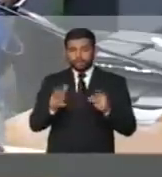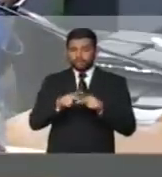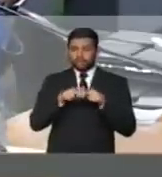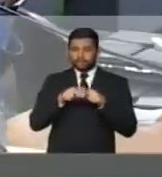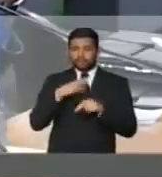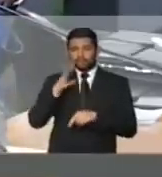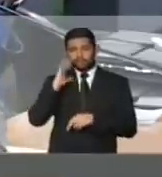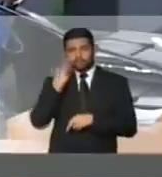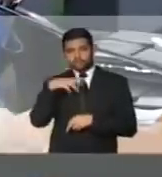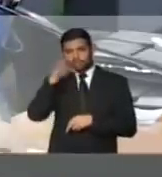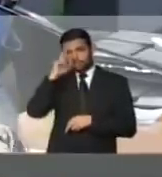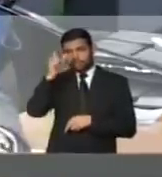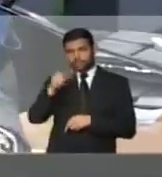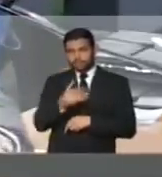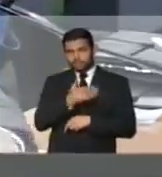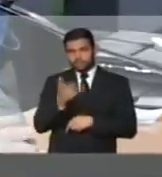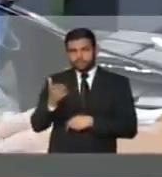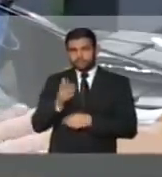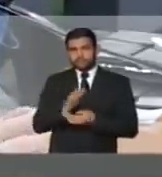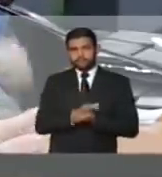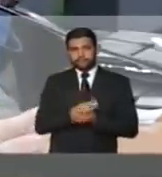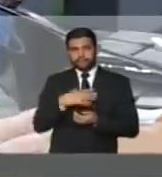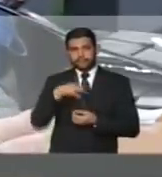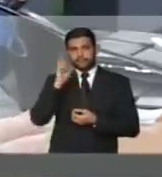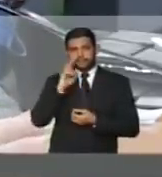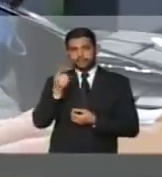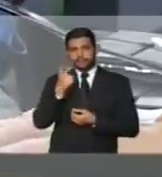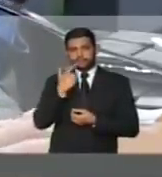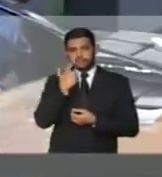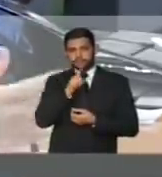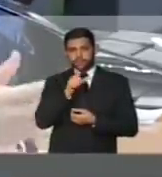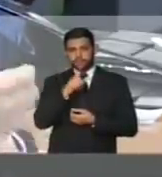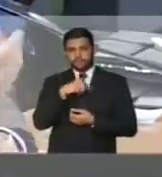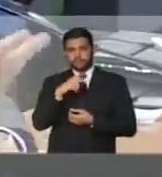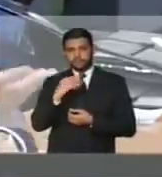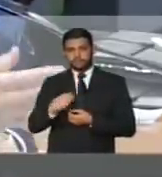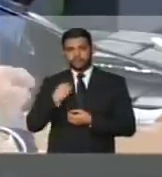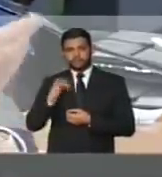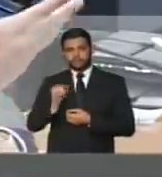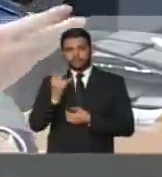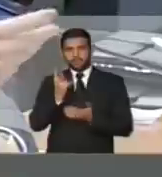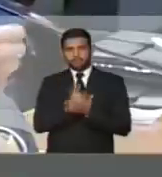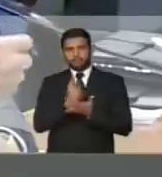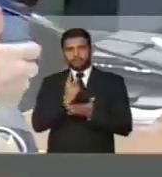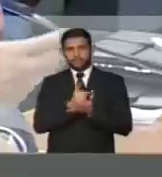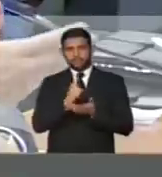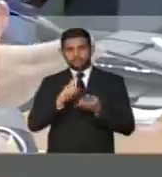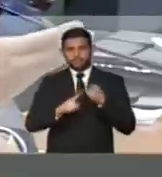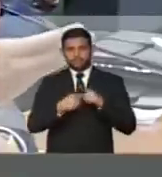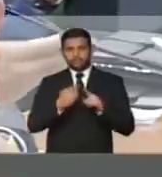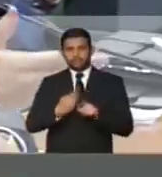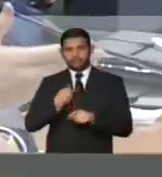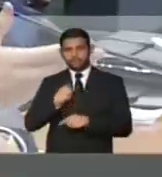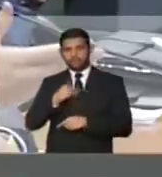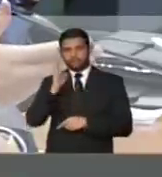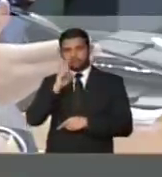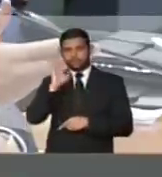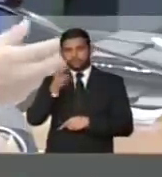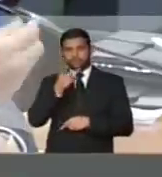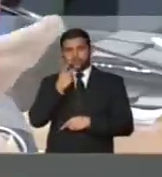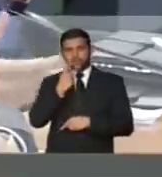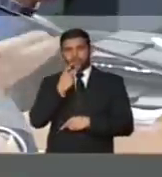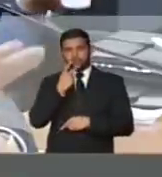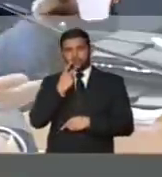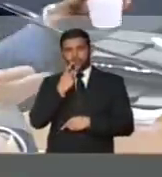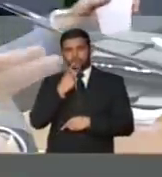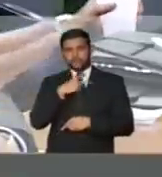entendi de Vossa Senhoria não conseguiu obter esses, mesmo com os relacionamentos que Vossa Senhoria já mencionou,